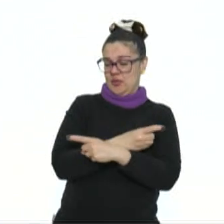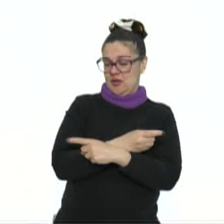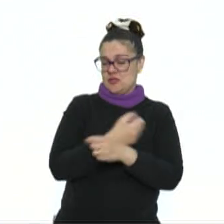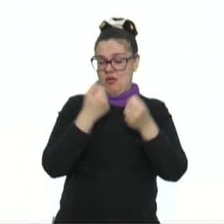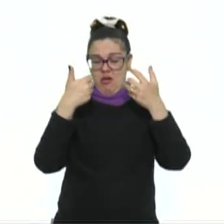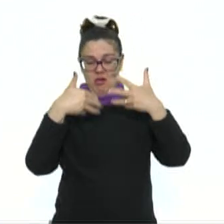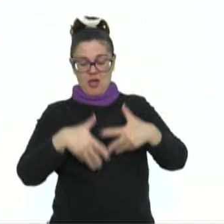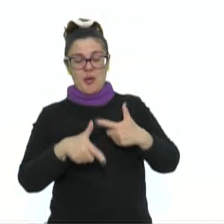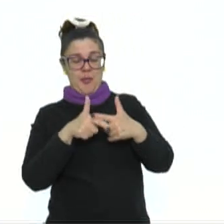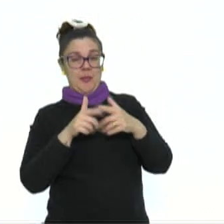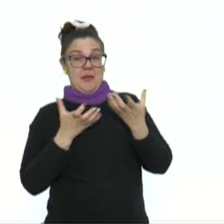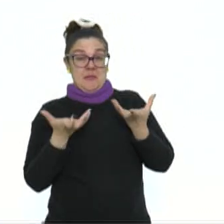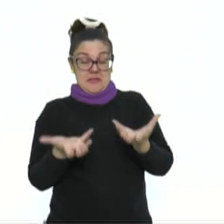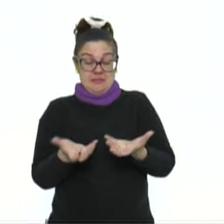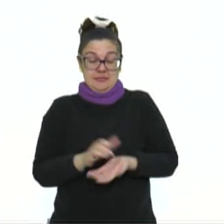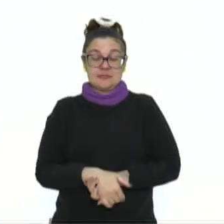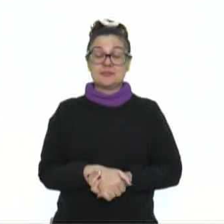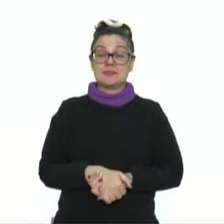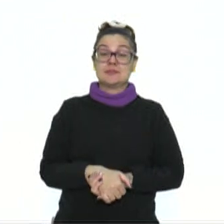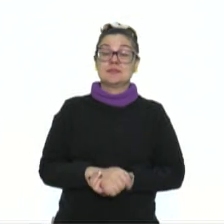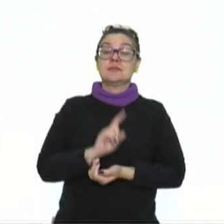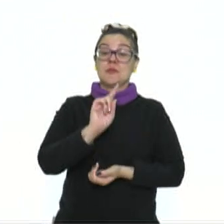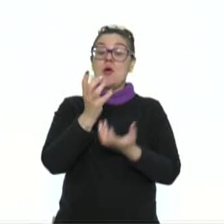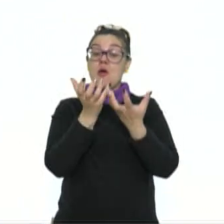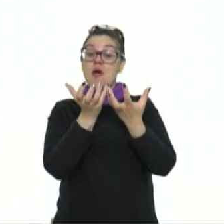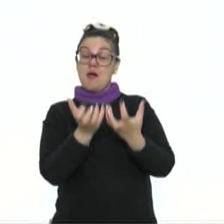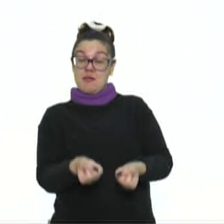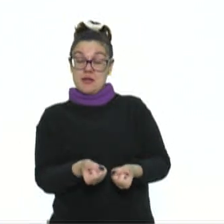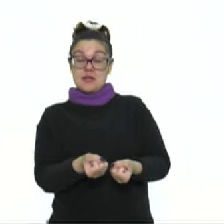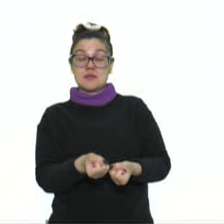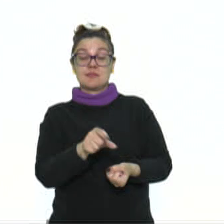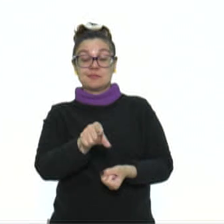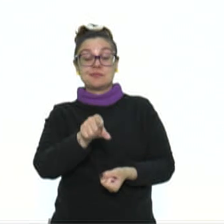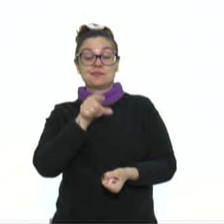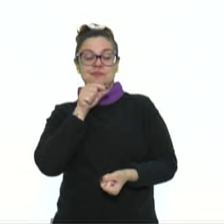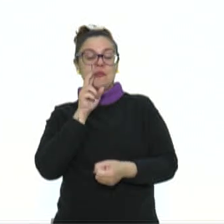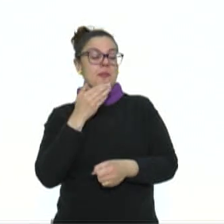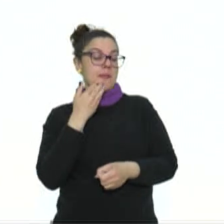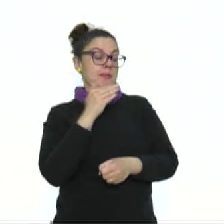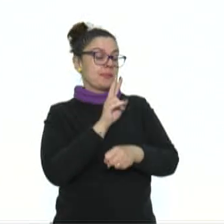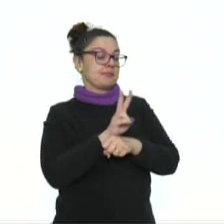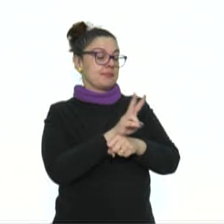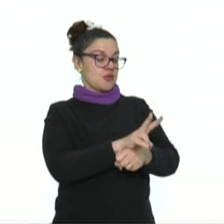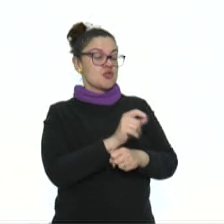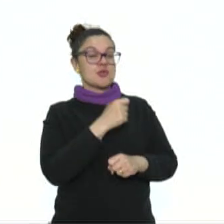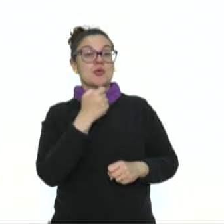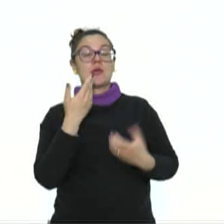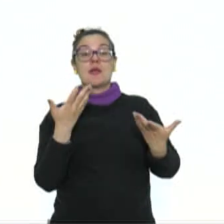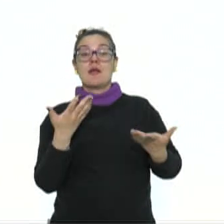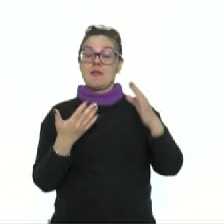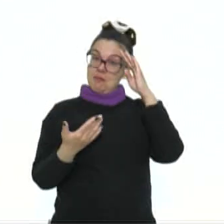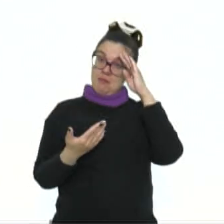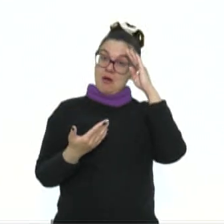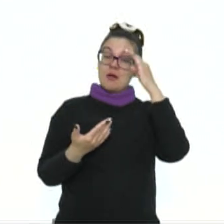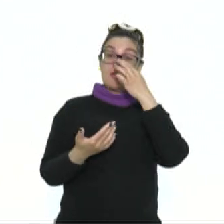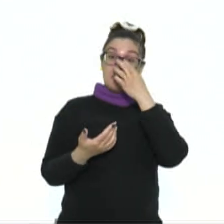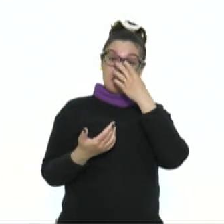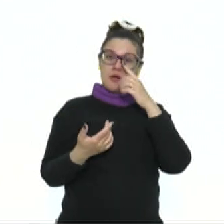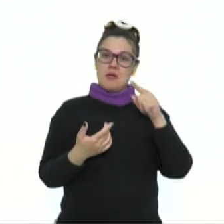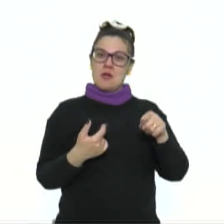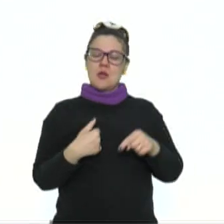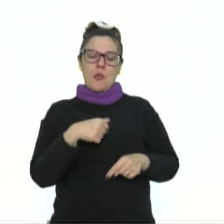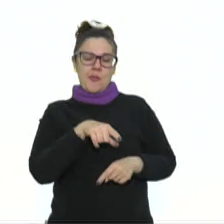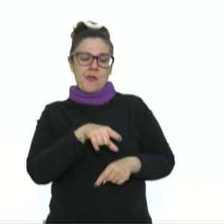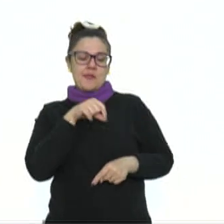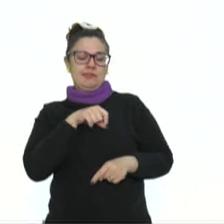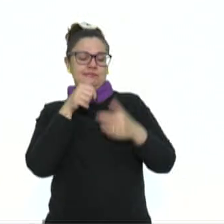de apuros dessa maneira? Admitindo que se decida a fazê-lo, a sua máxima de ação seria: quando julgo estar